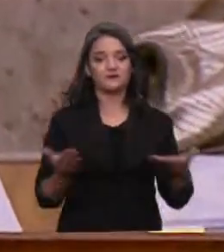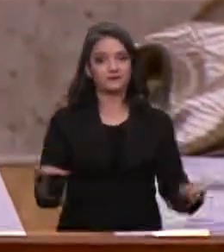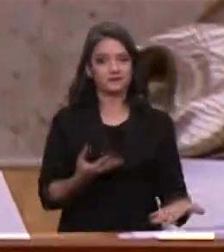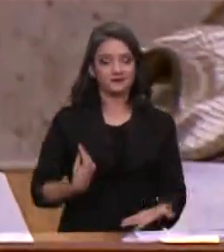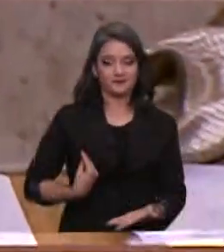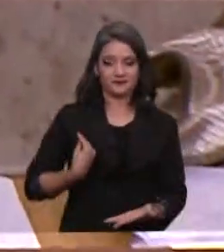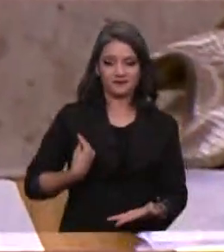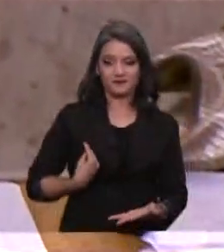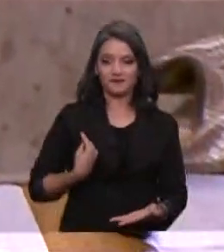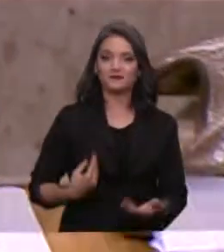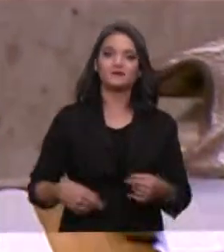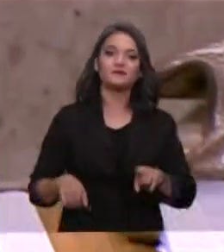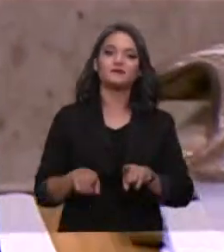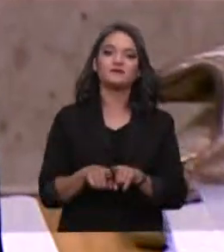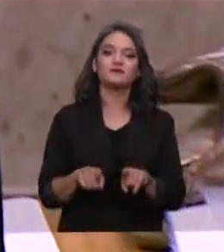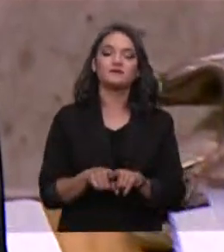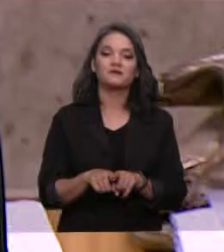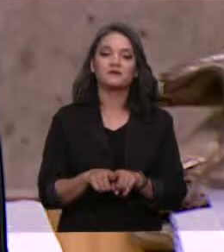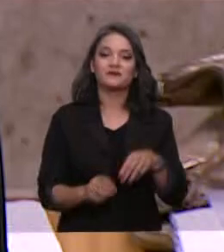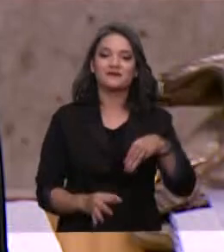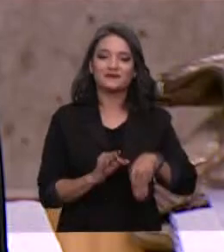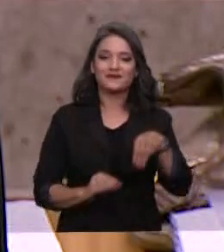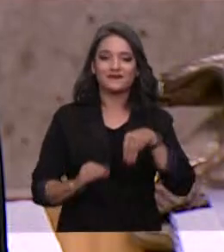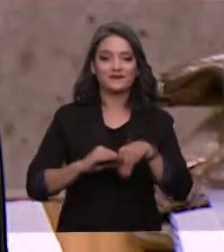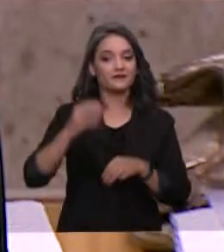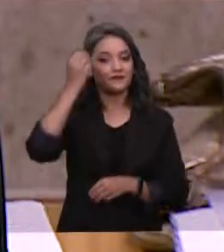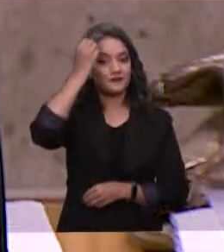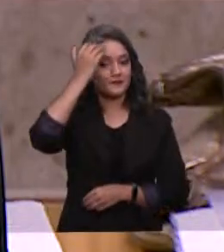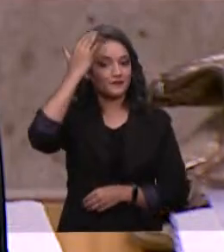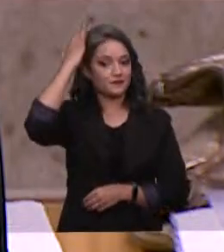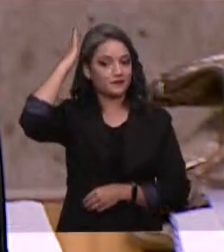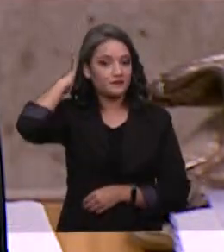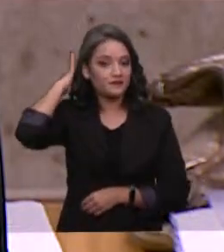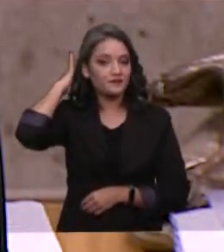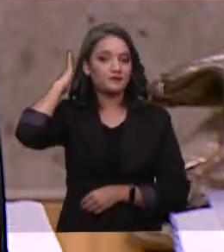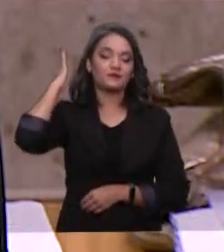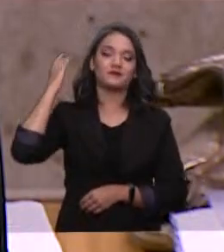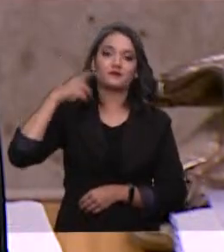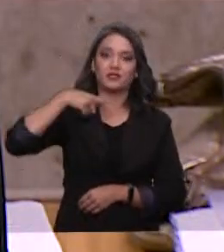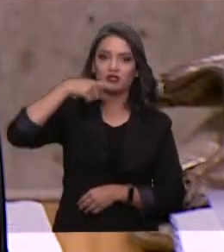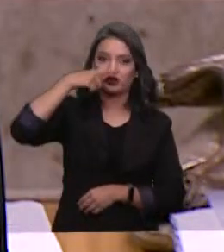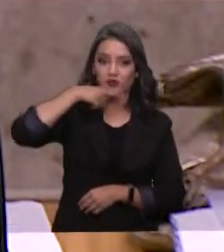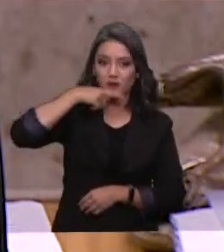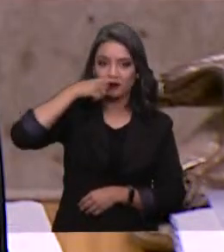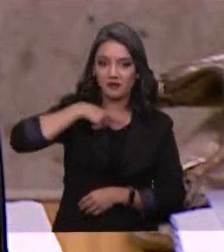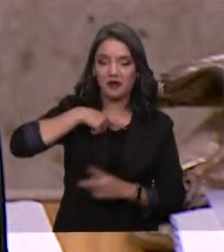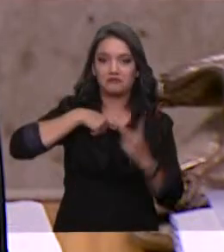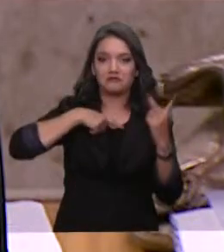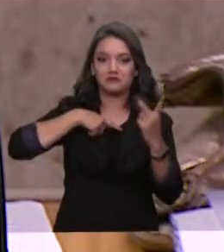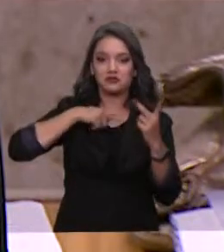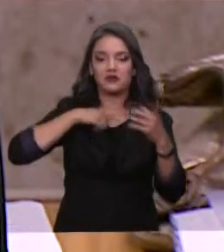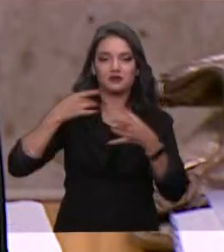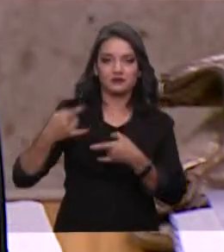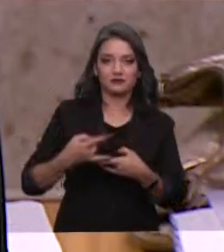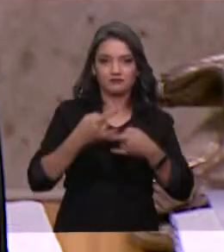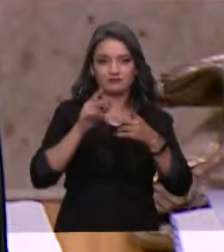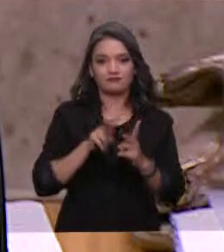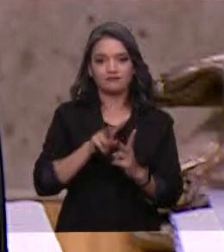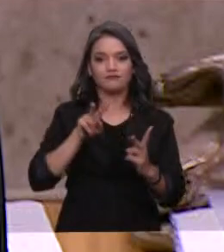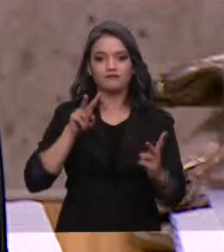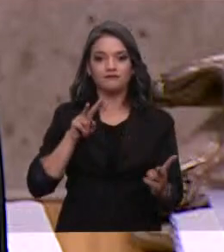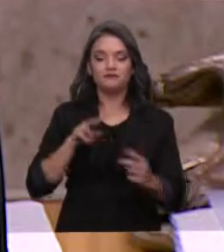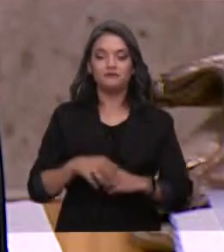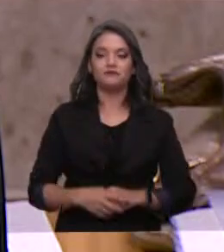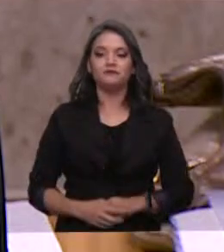presencialmente, como ministro Luiz Fux, ministro Gilmar, que nos acompanham de forma remota.